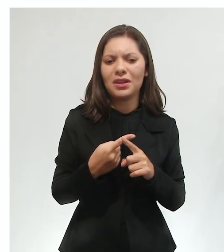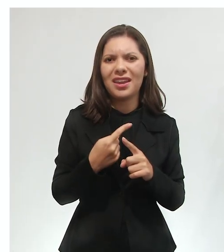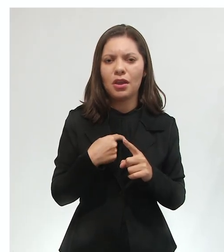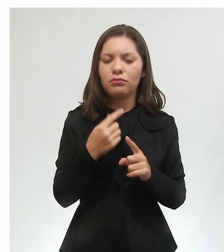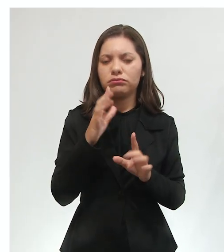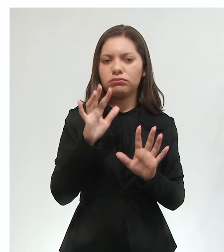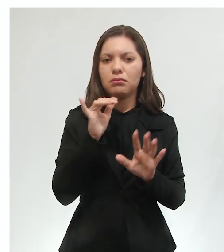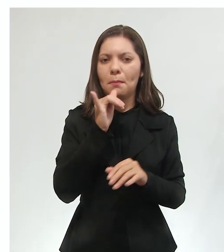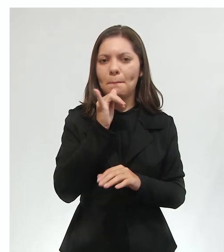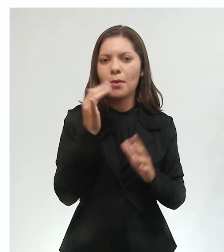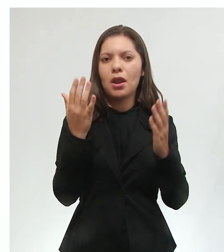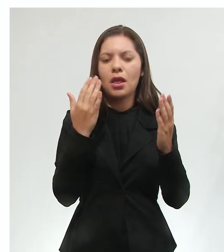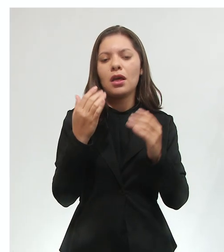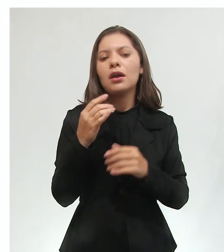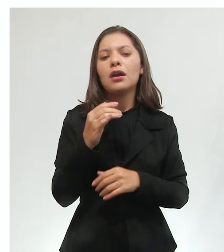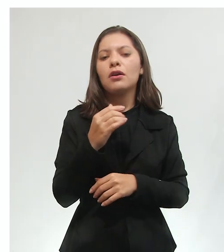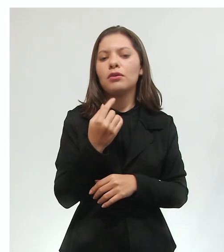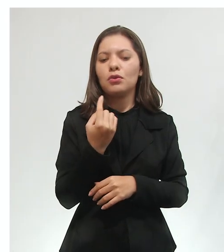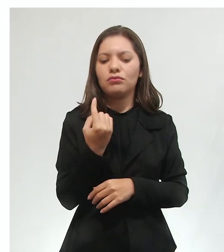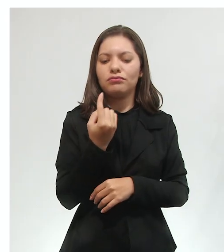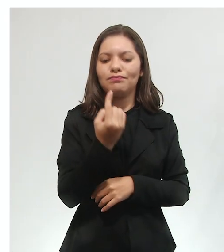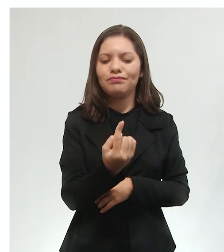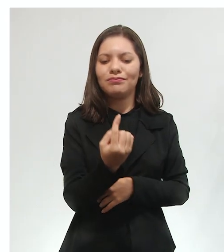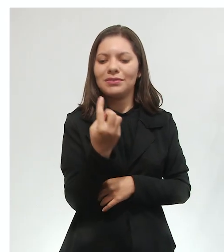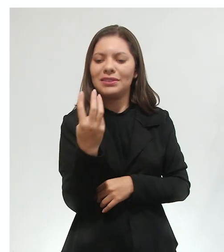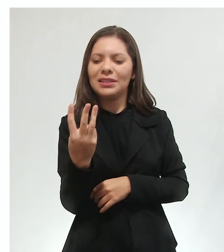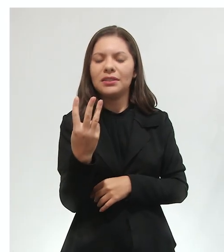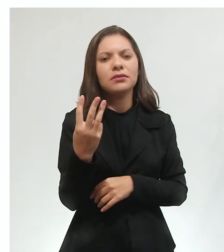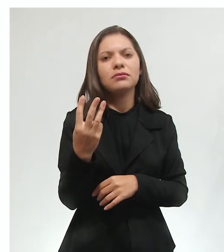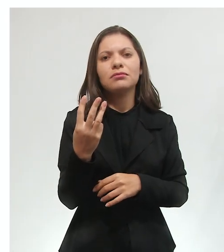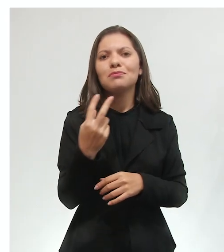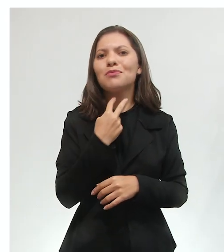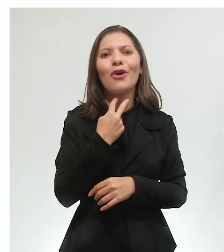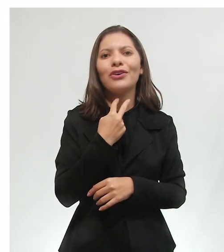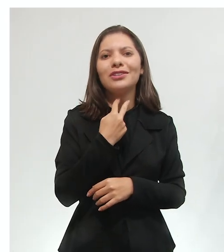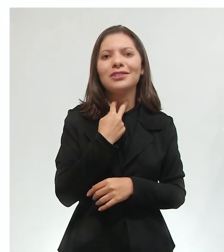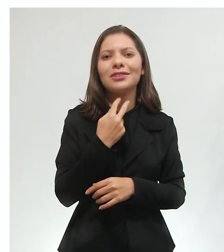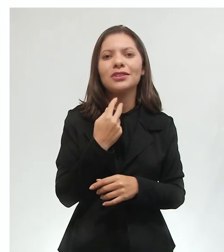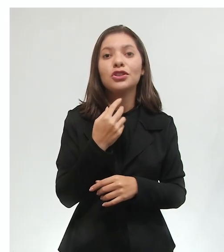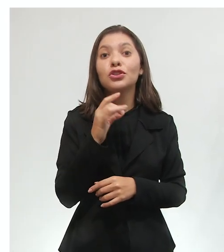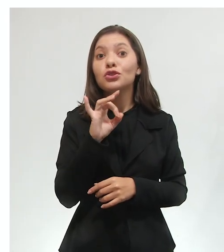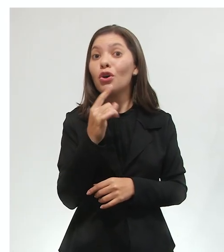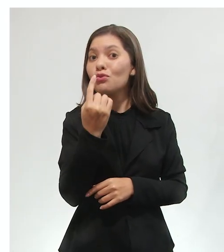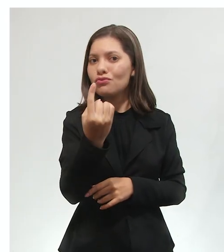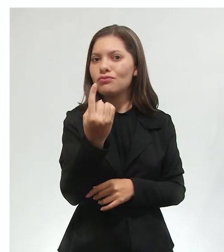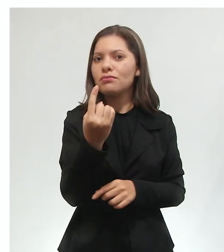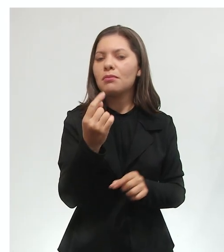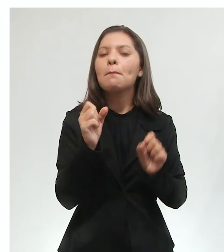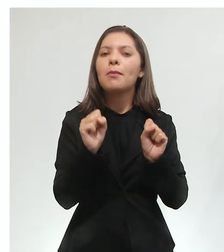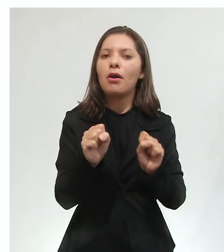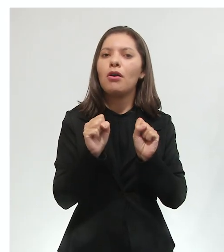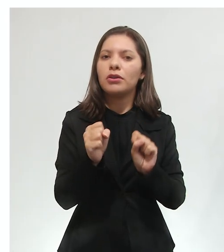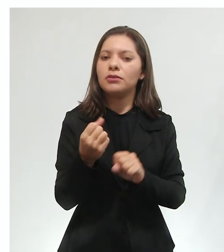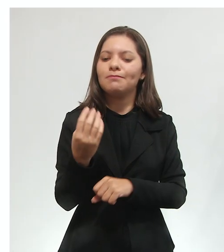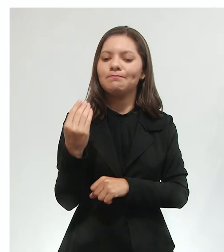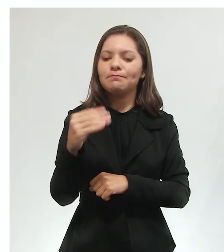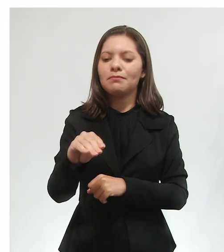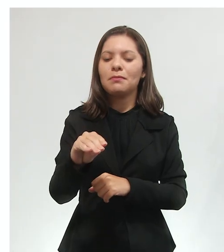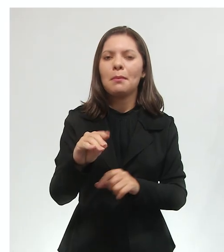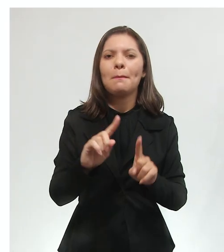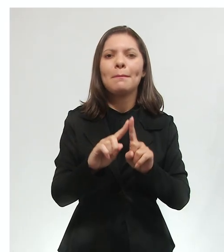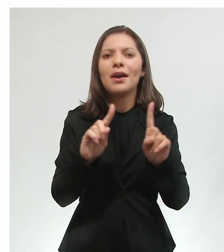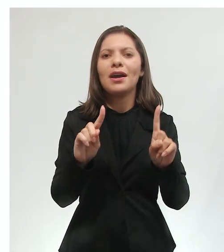aqui, essa primeira casa só pode ser ocupada por uma unidade. Então eu sei que o número 13